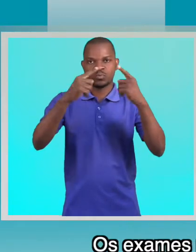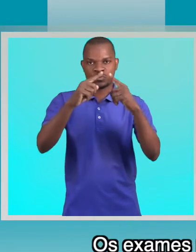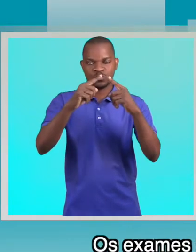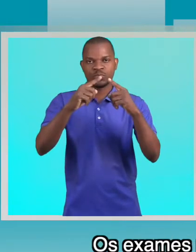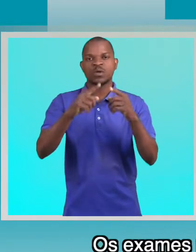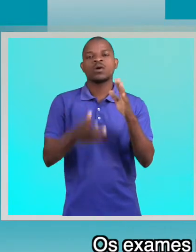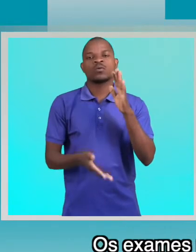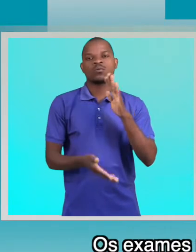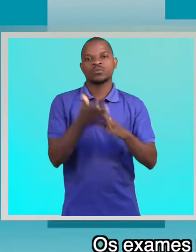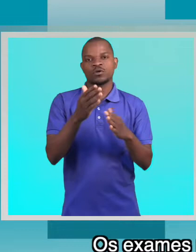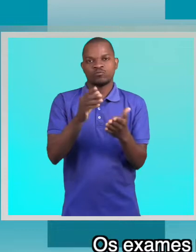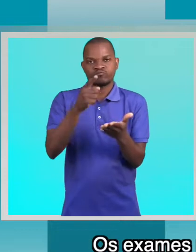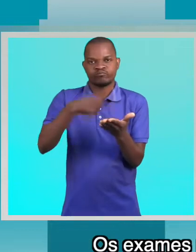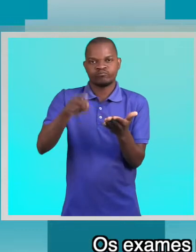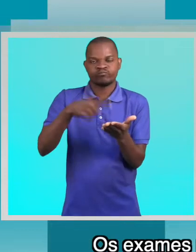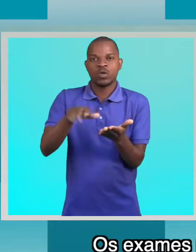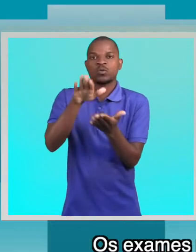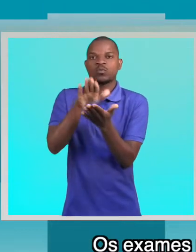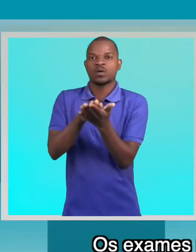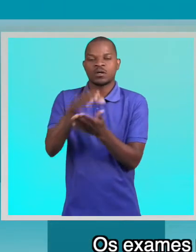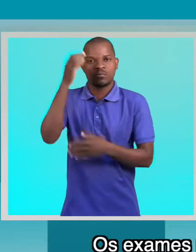ser cogidos no ministério,